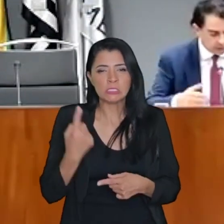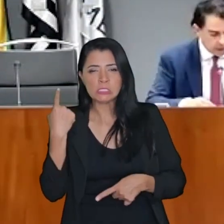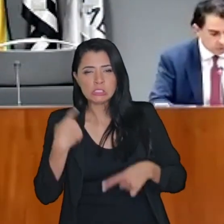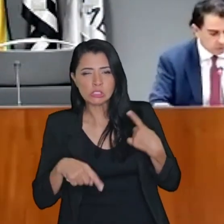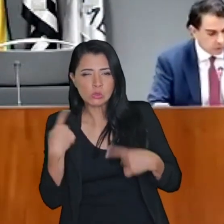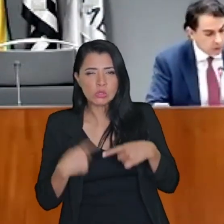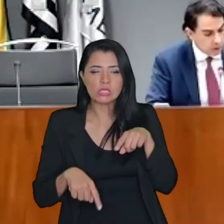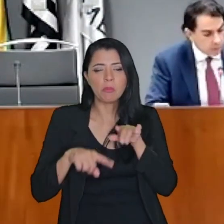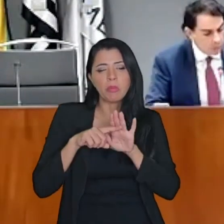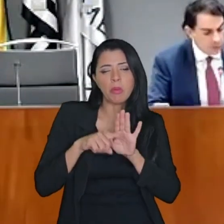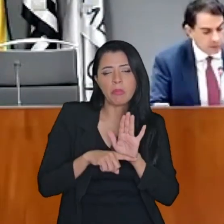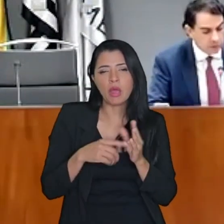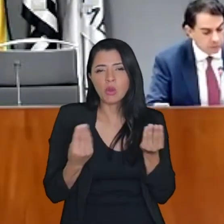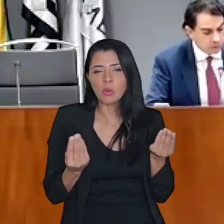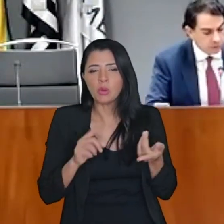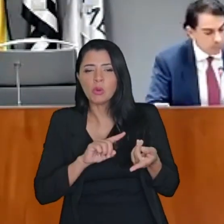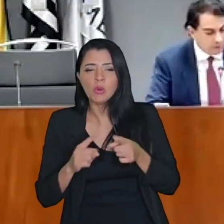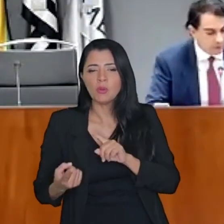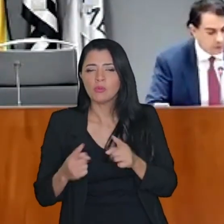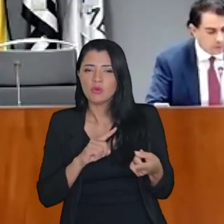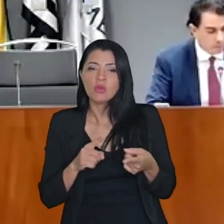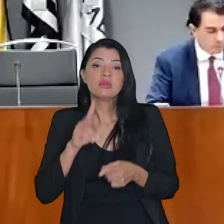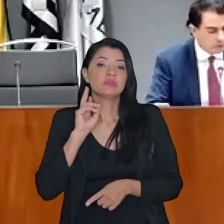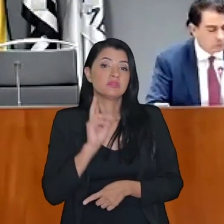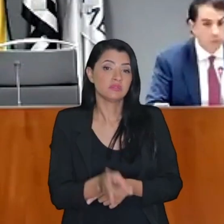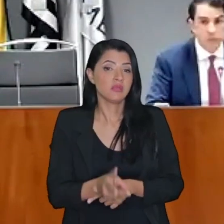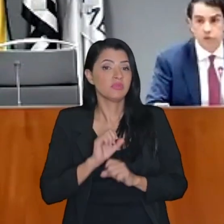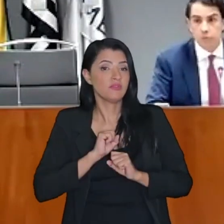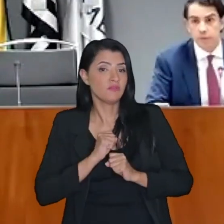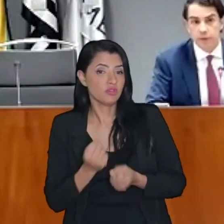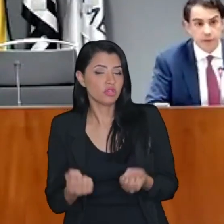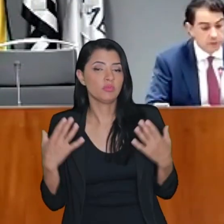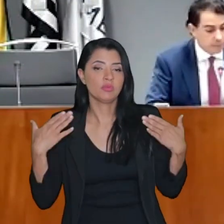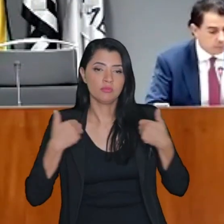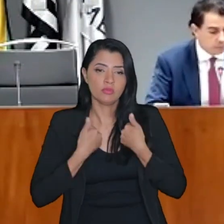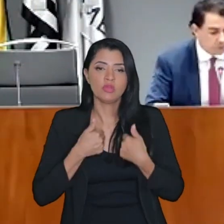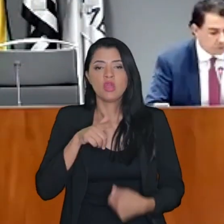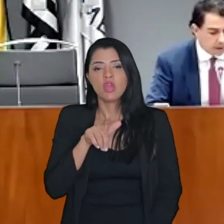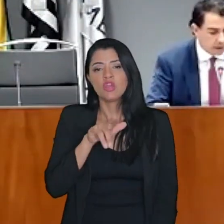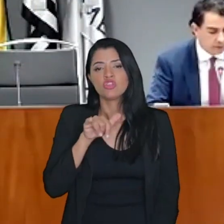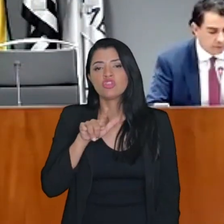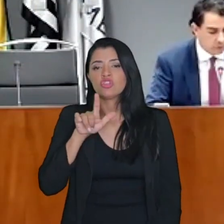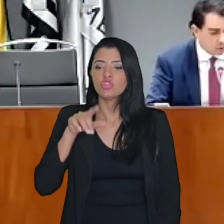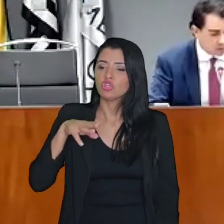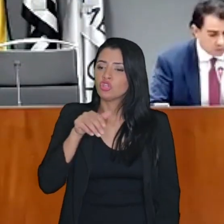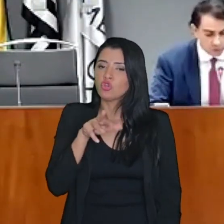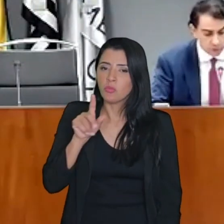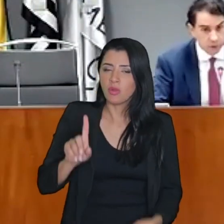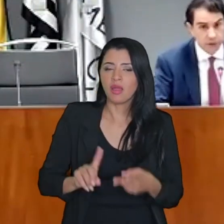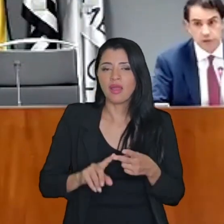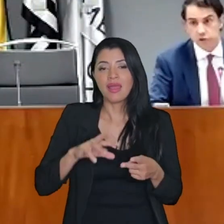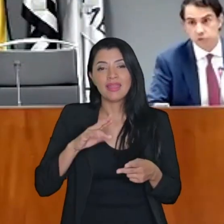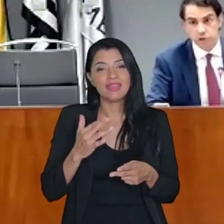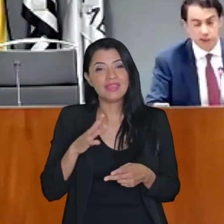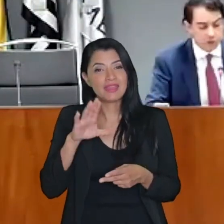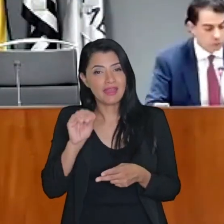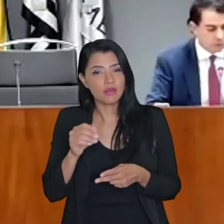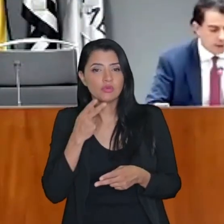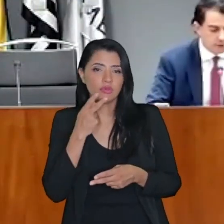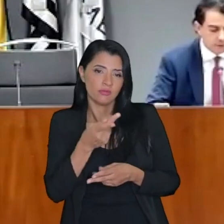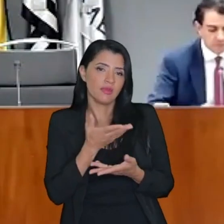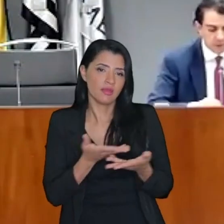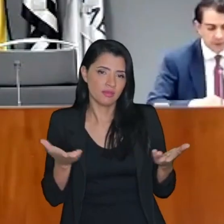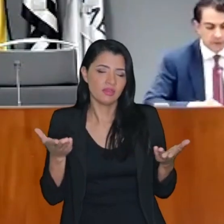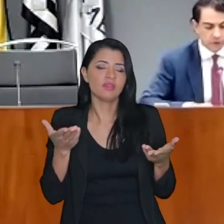discussão das cláusulas, posição sempre defendida pelo ministro Gilmar Mendes e pelo ministro Ricardo Lewandowski, que eu cito aqui a título de